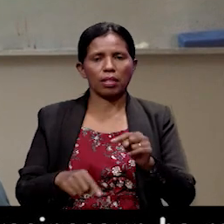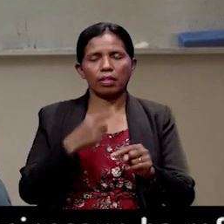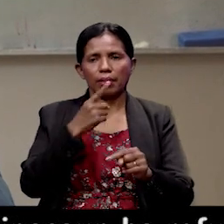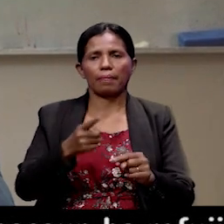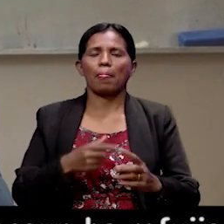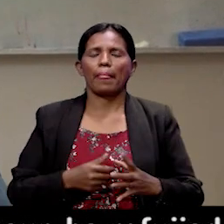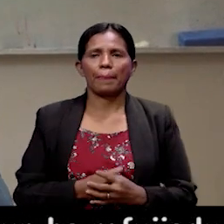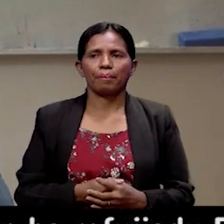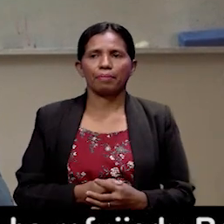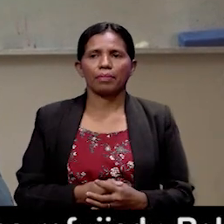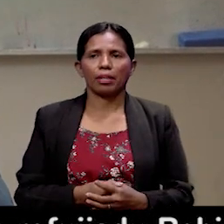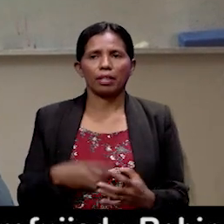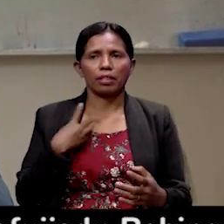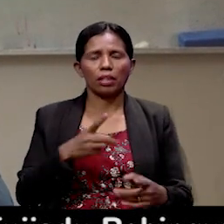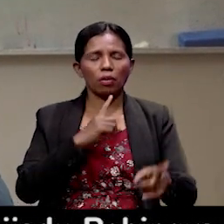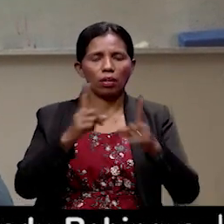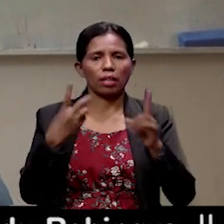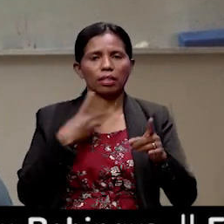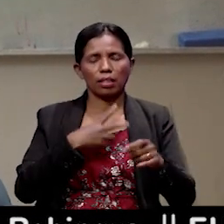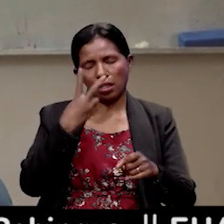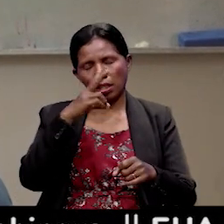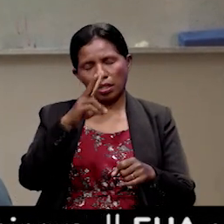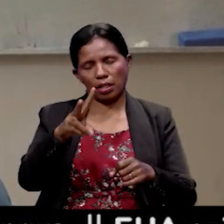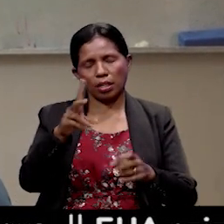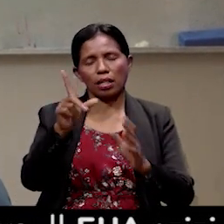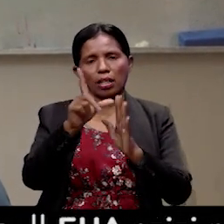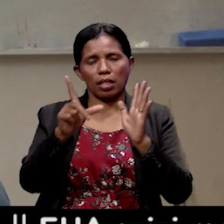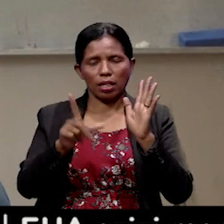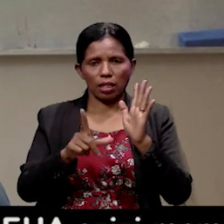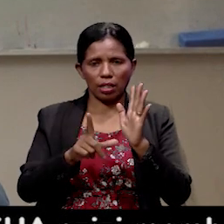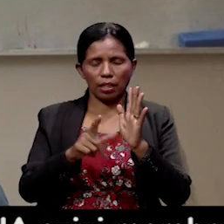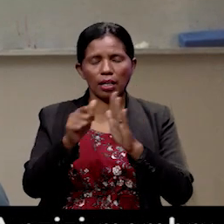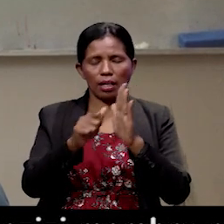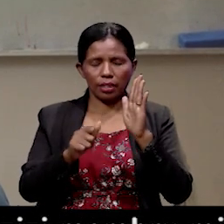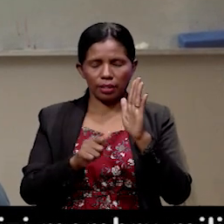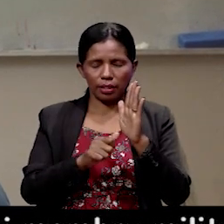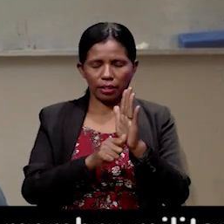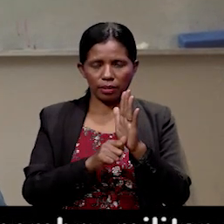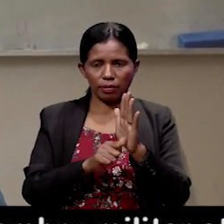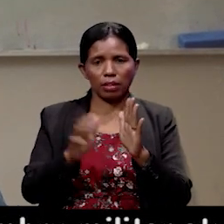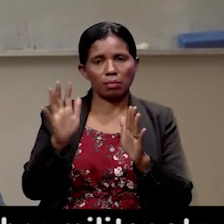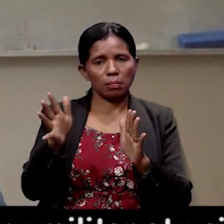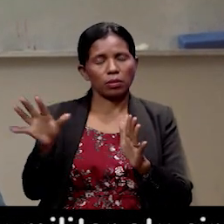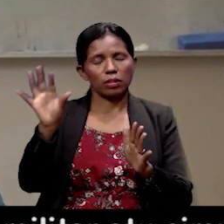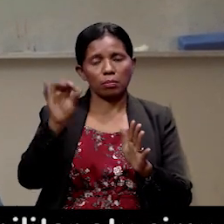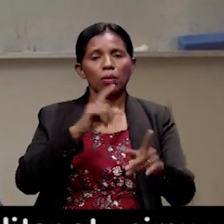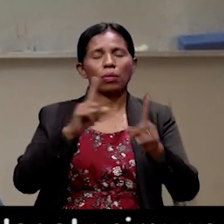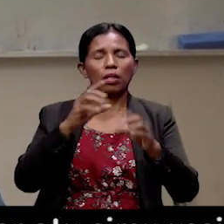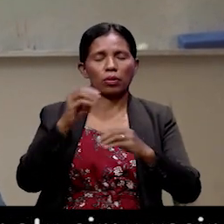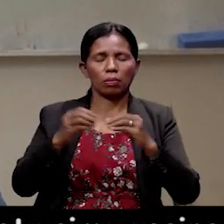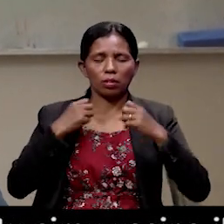bai ha itahare bai ha Constituição da República, artigo 59, nós vemos colia com a base